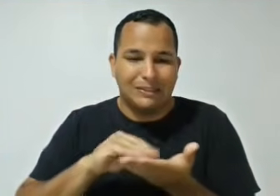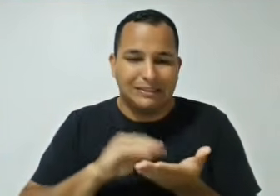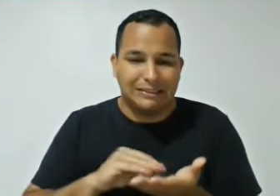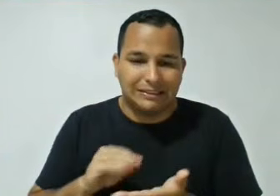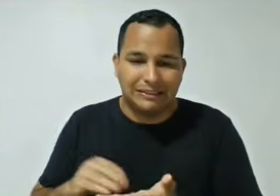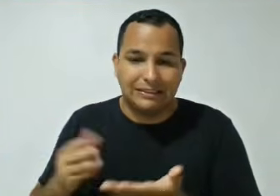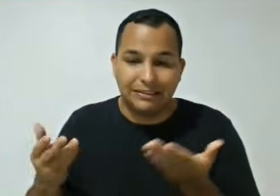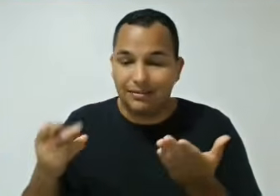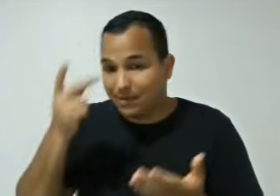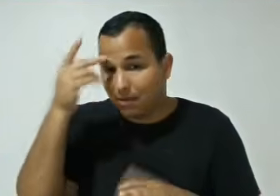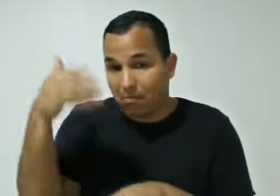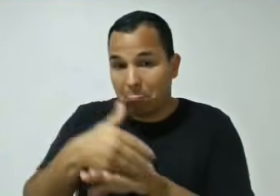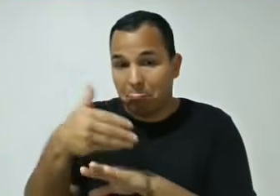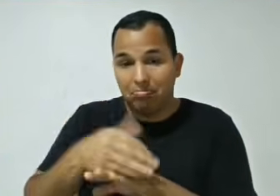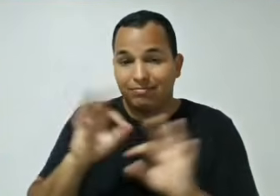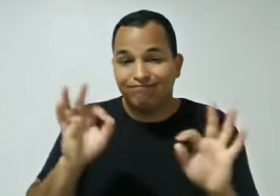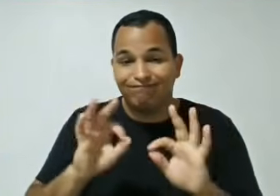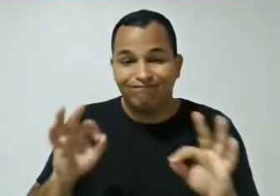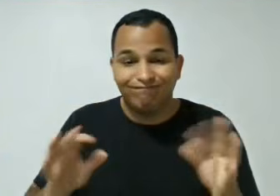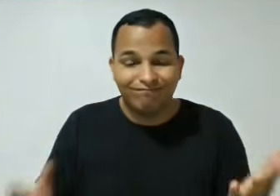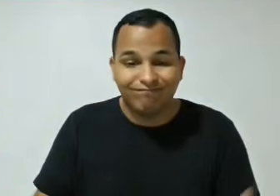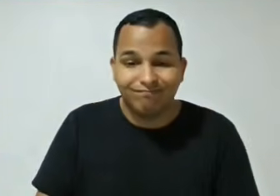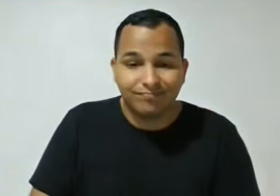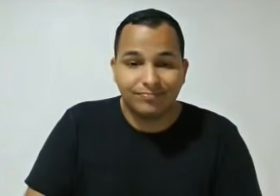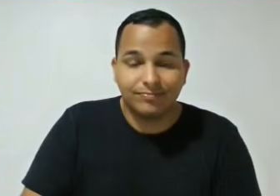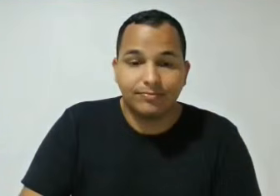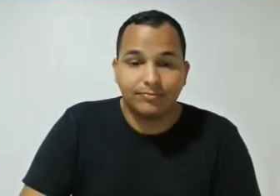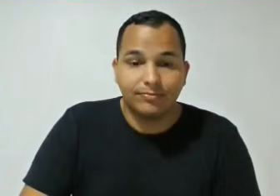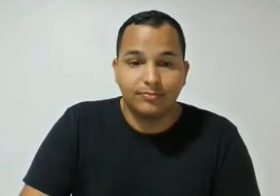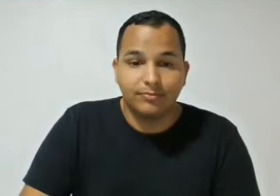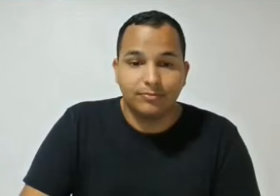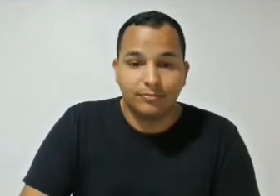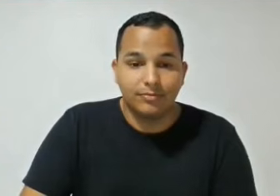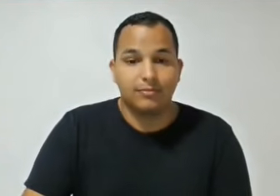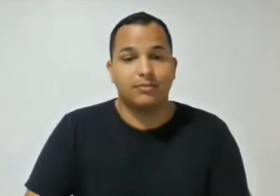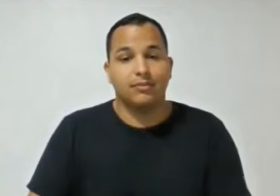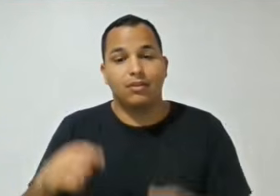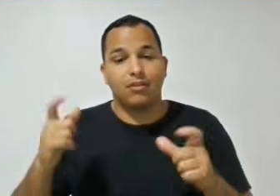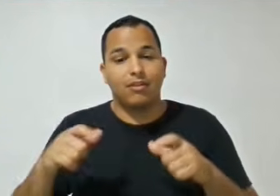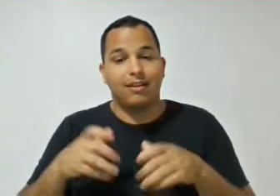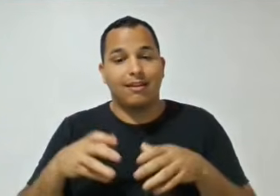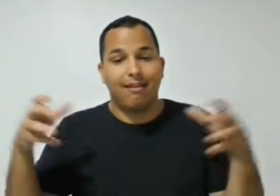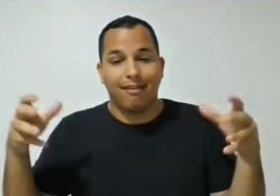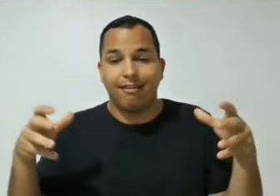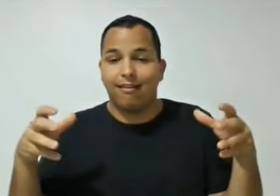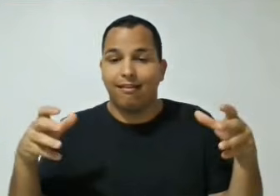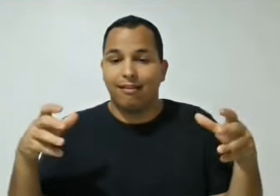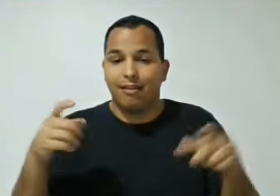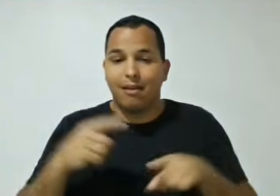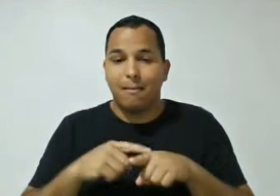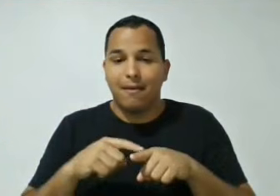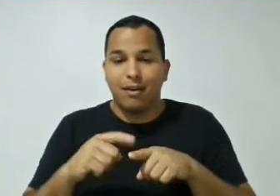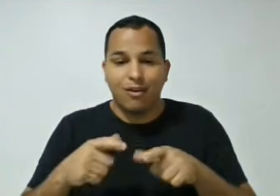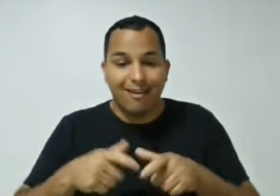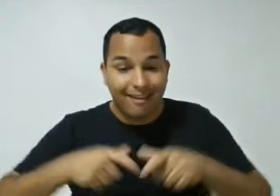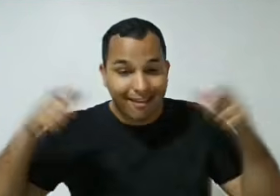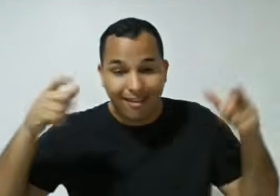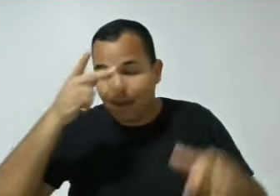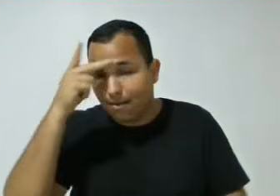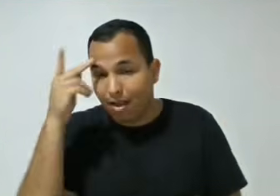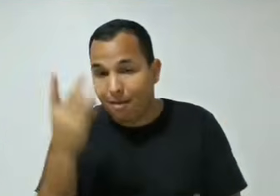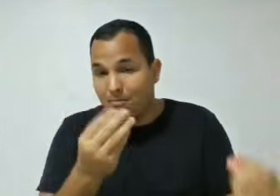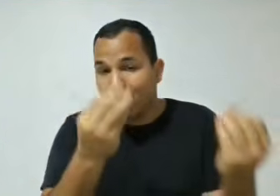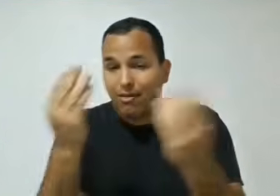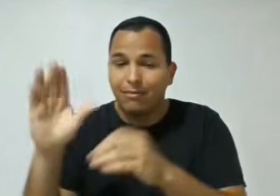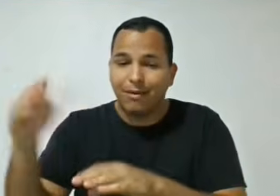aparecido mesmo. Numa região tão grande, num bairro que tem tantas pessoas, a gente não conseguir